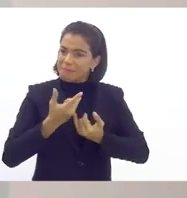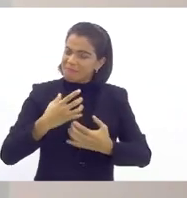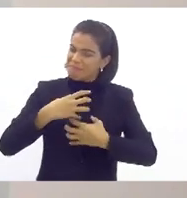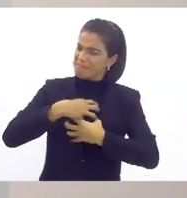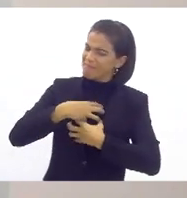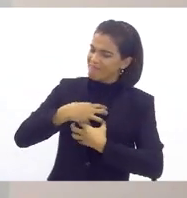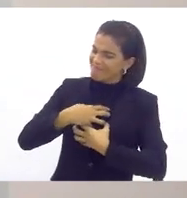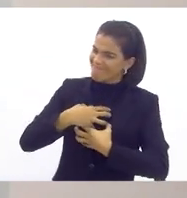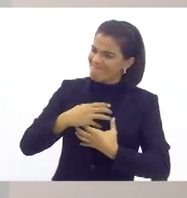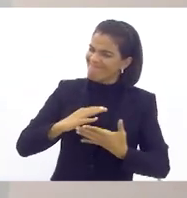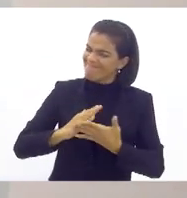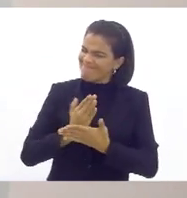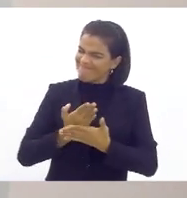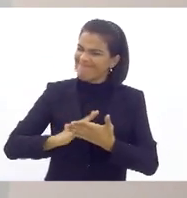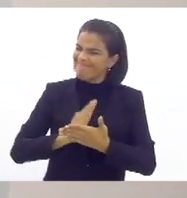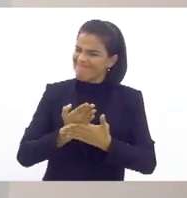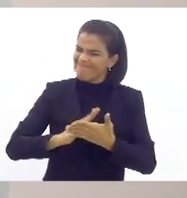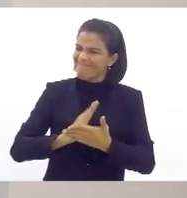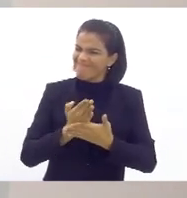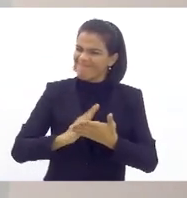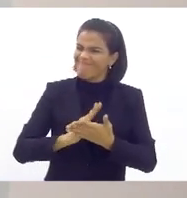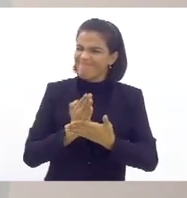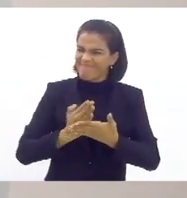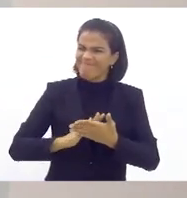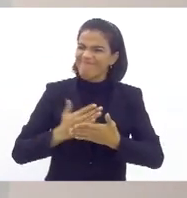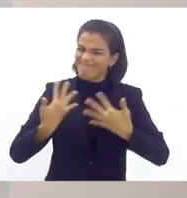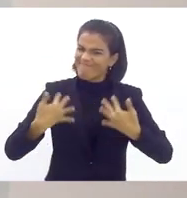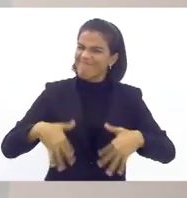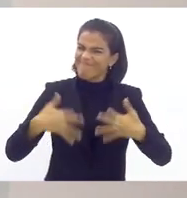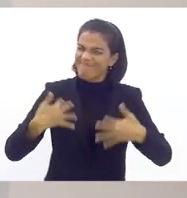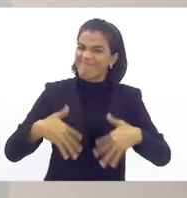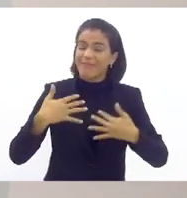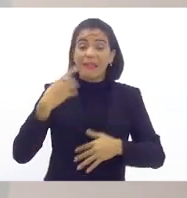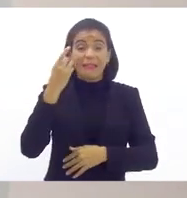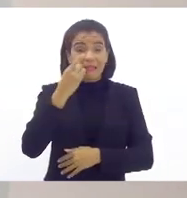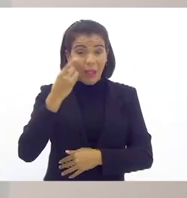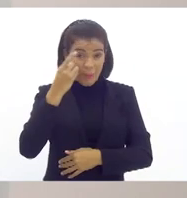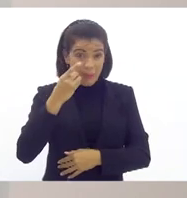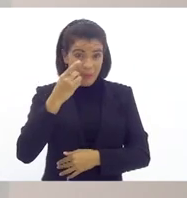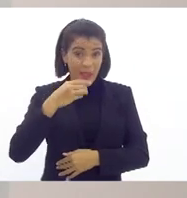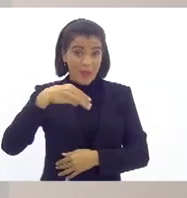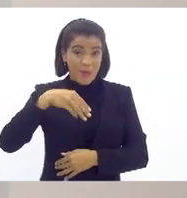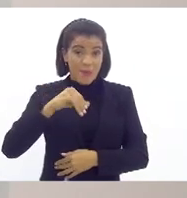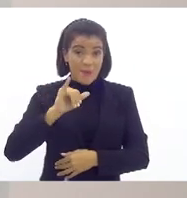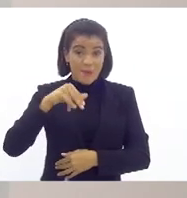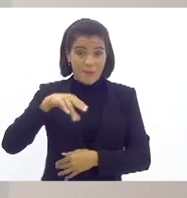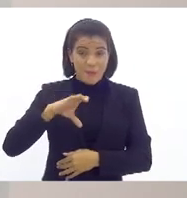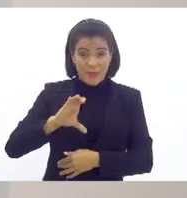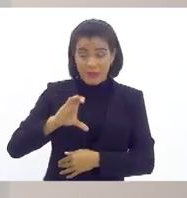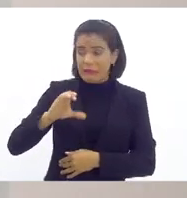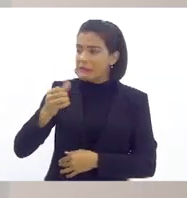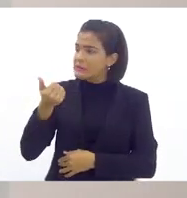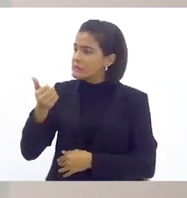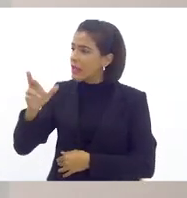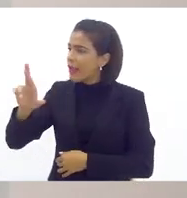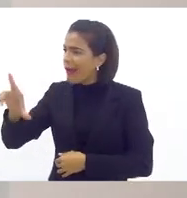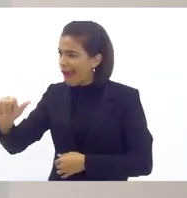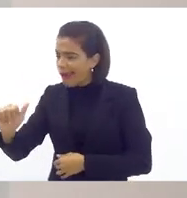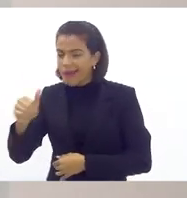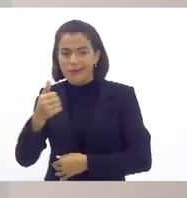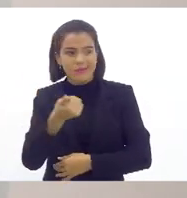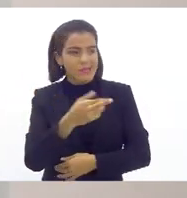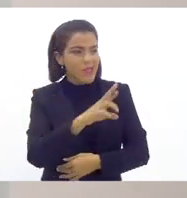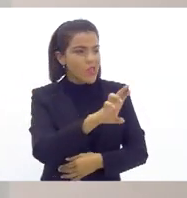em mim um constrangimento muito grande. Deputado Carlos Mink, senhoras e senhores aqui presentes,